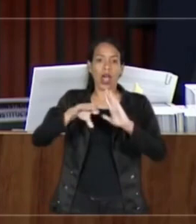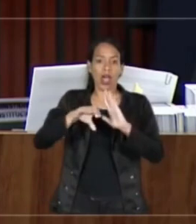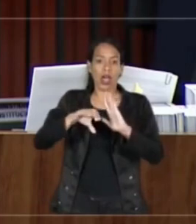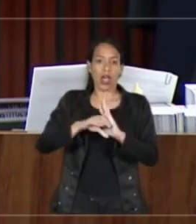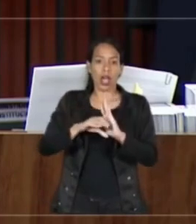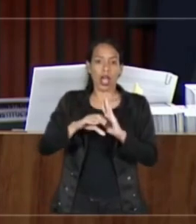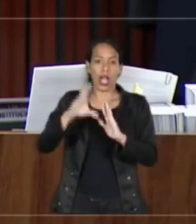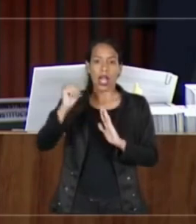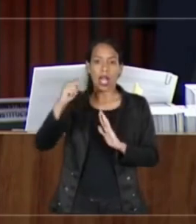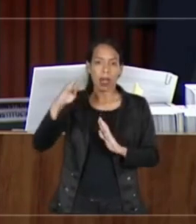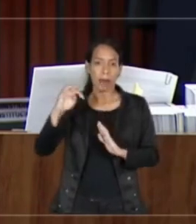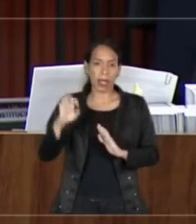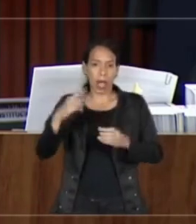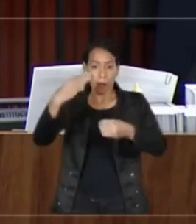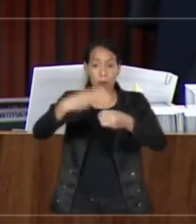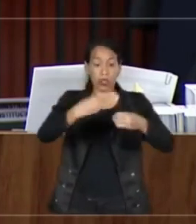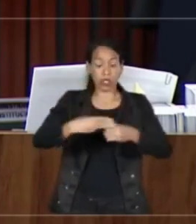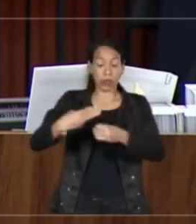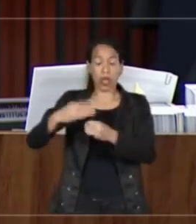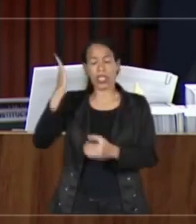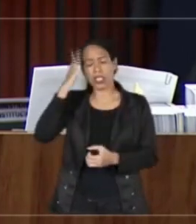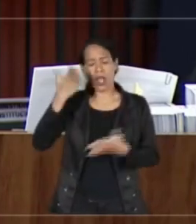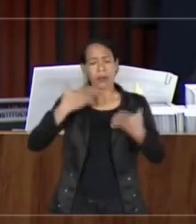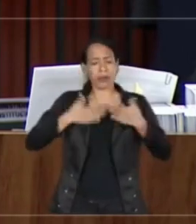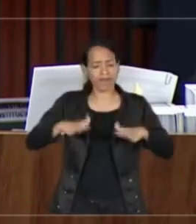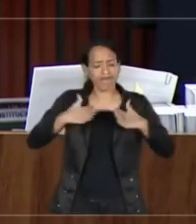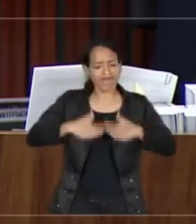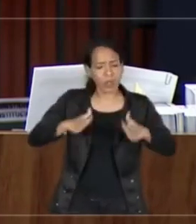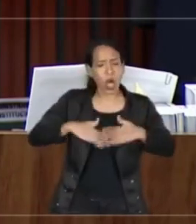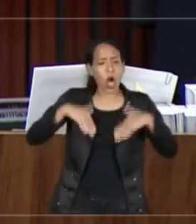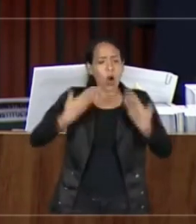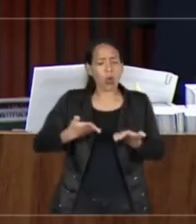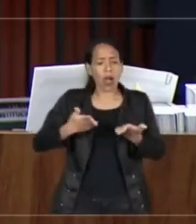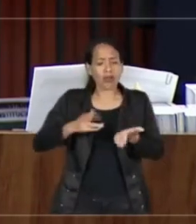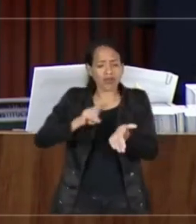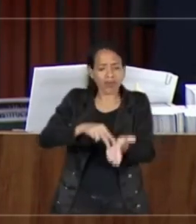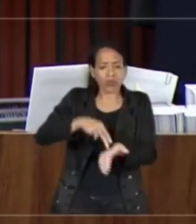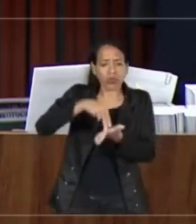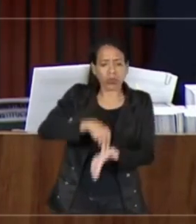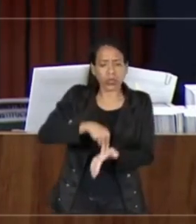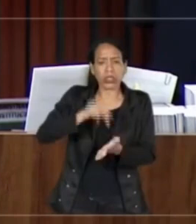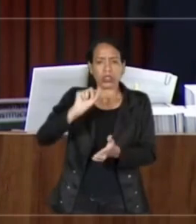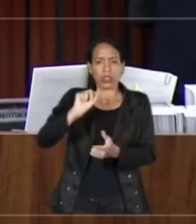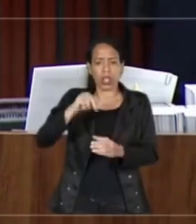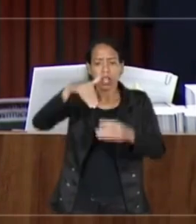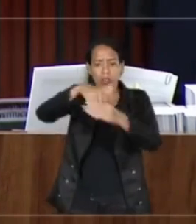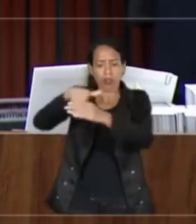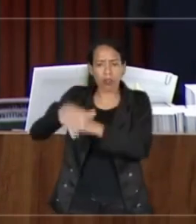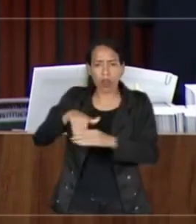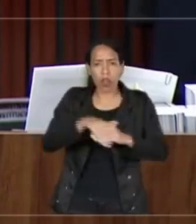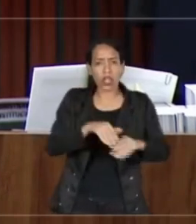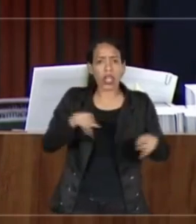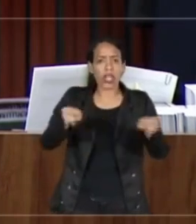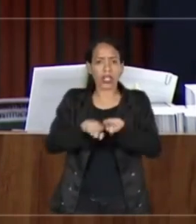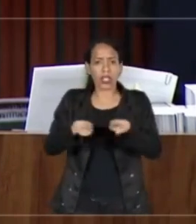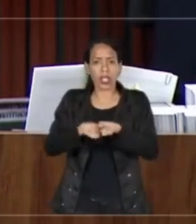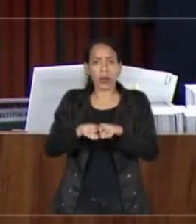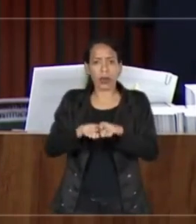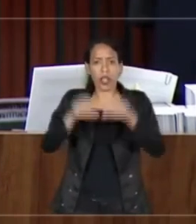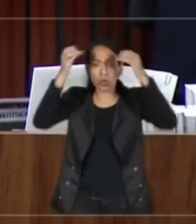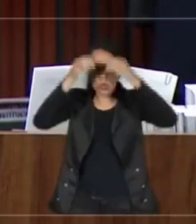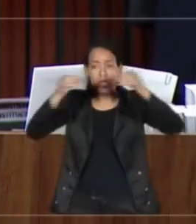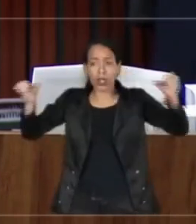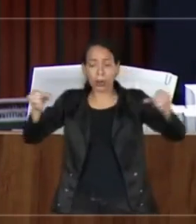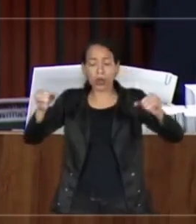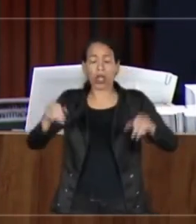já saibam com tranquilidade qual será o posicionamento da Justiça Eleitoral, qual será o posicionamento do